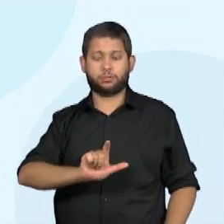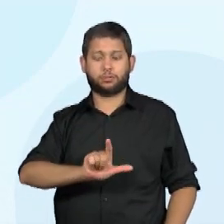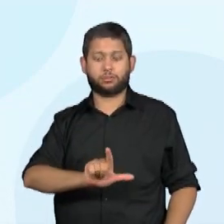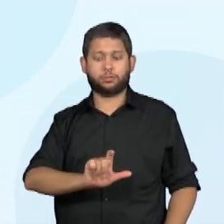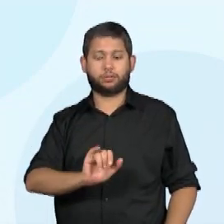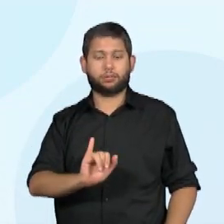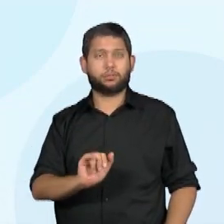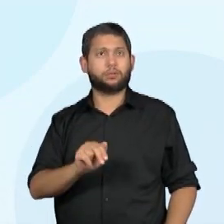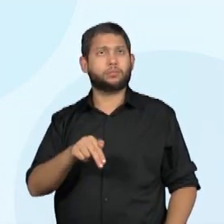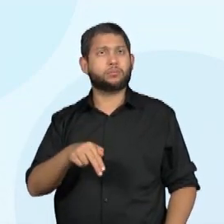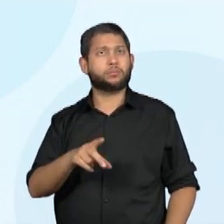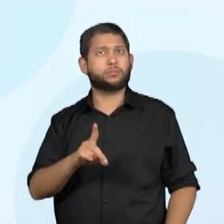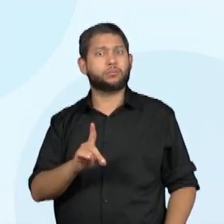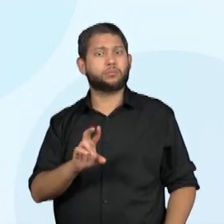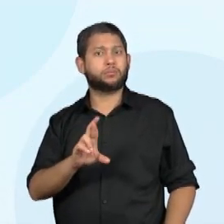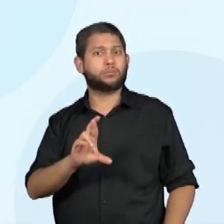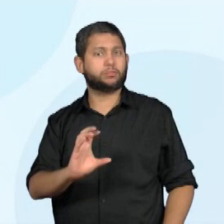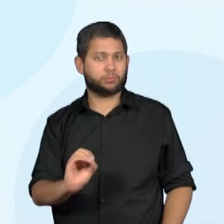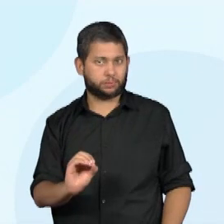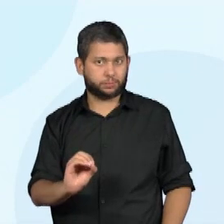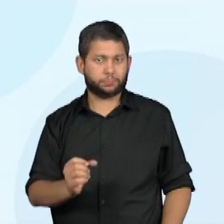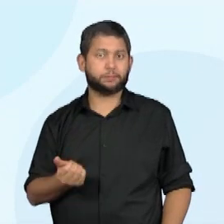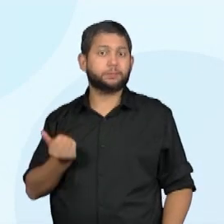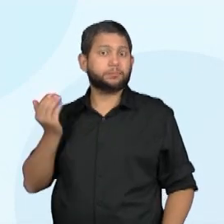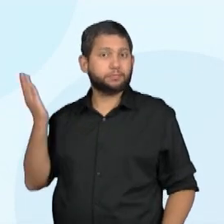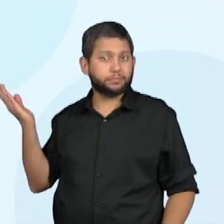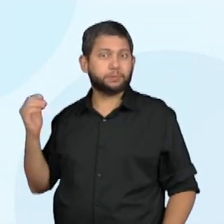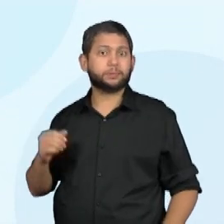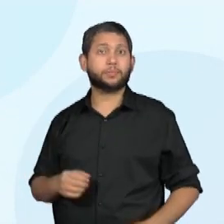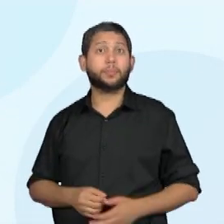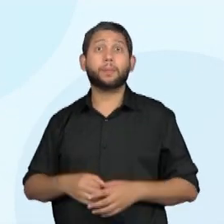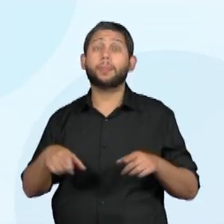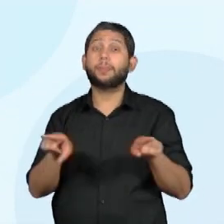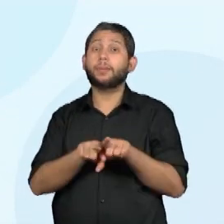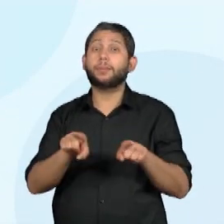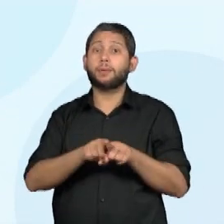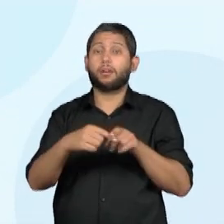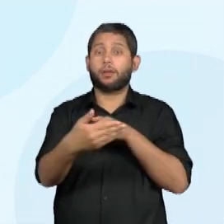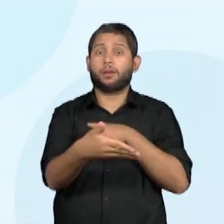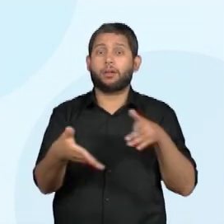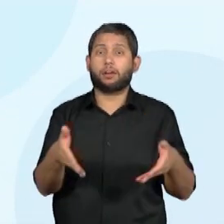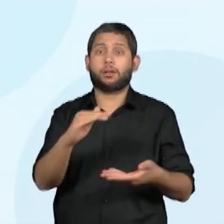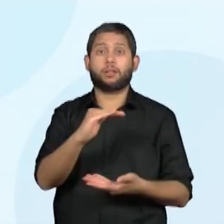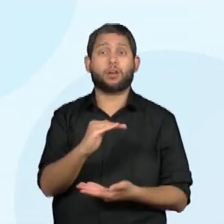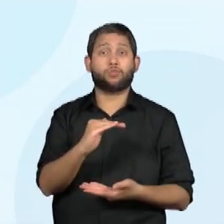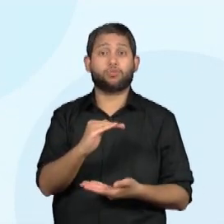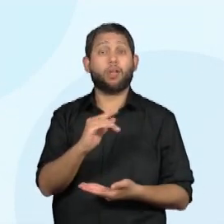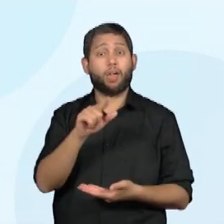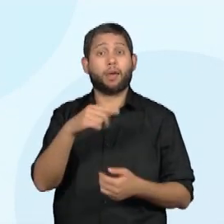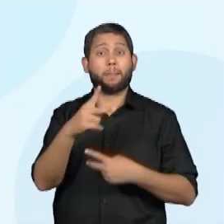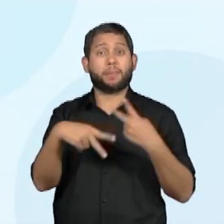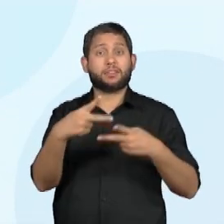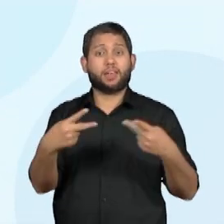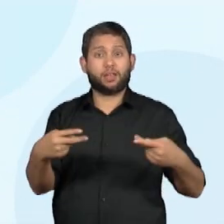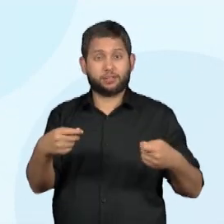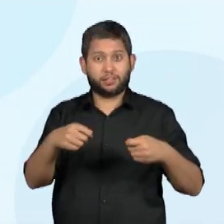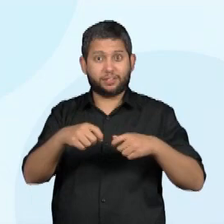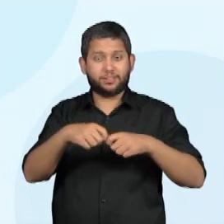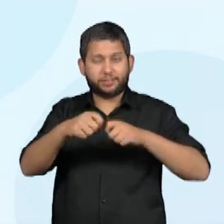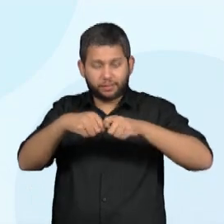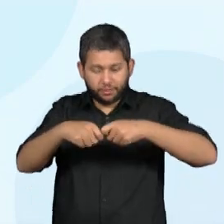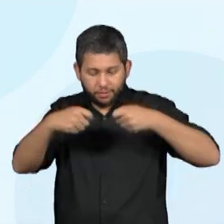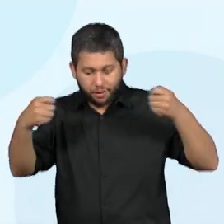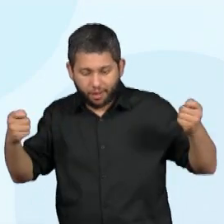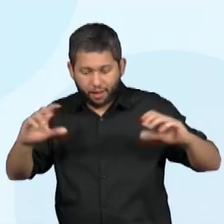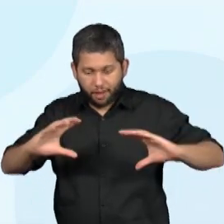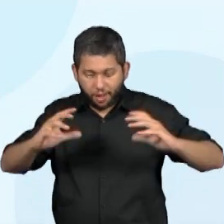cilíndrico. A gente também tem aqui, uma caixa de presente. Quem não gosta de ganhar um